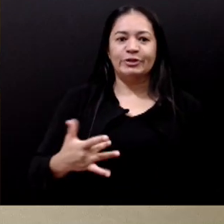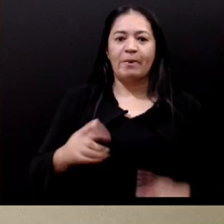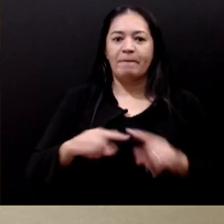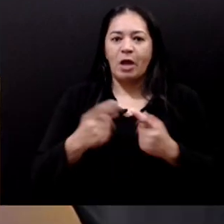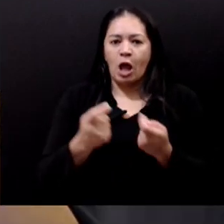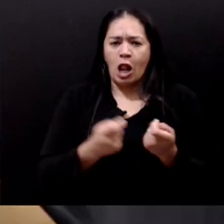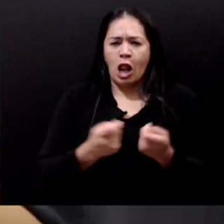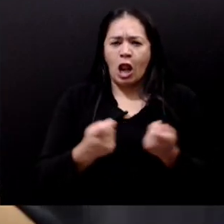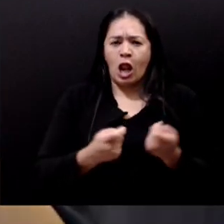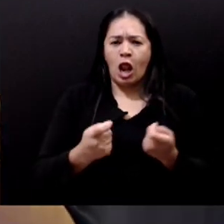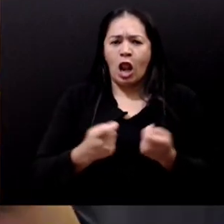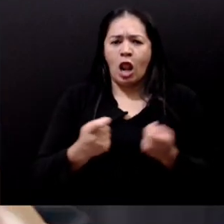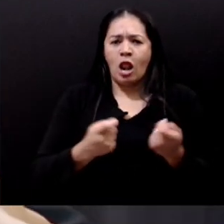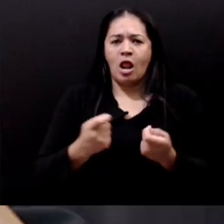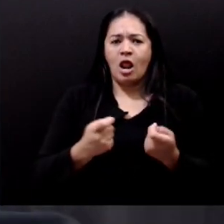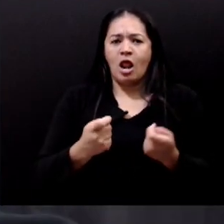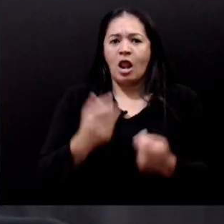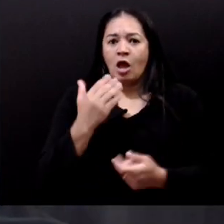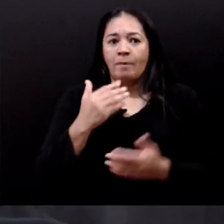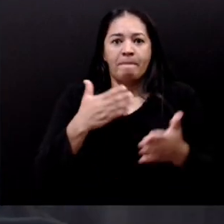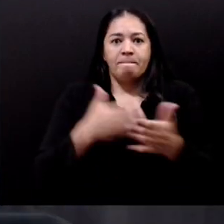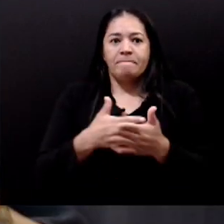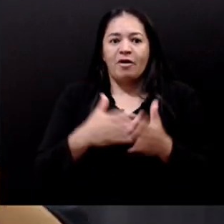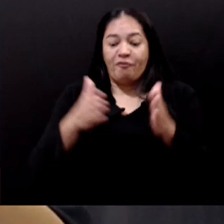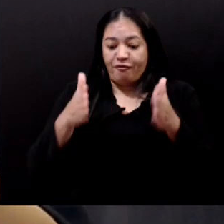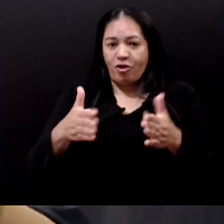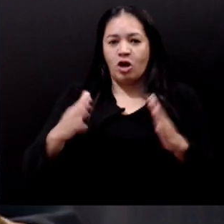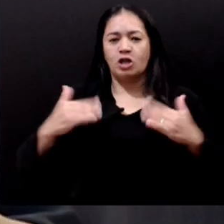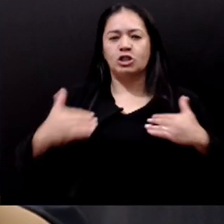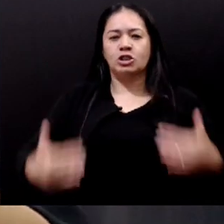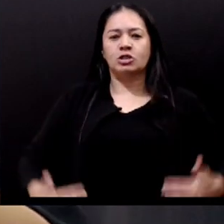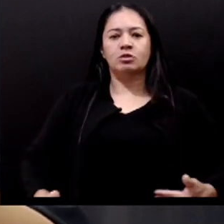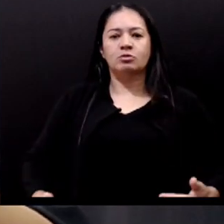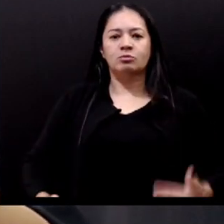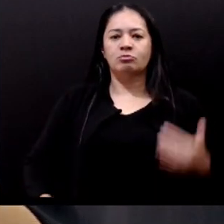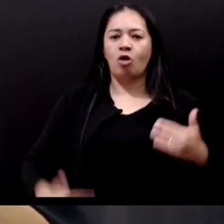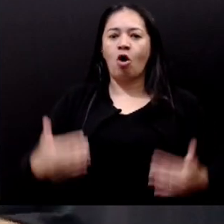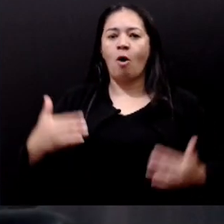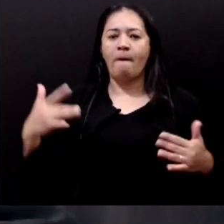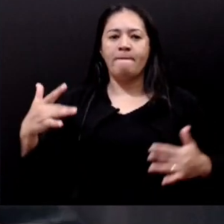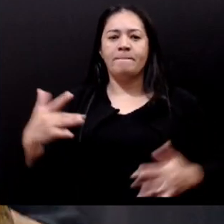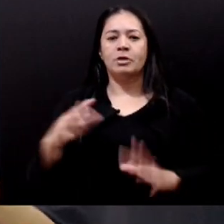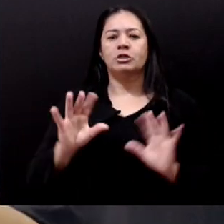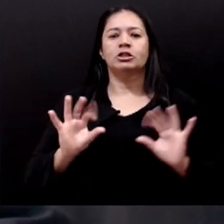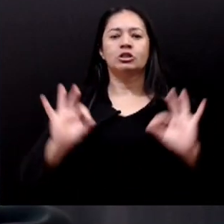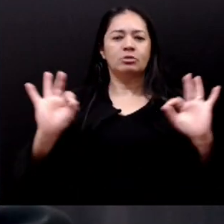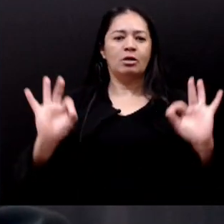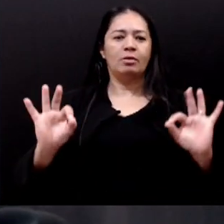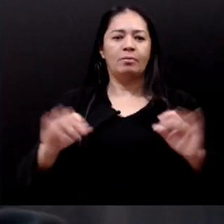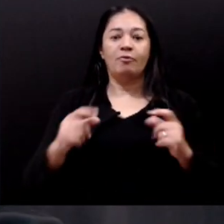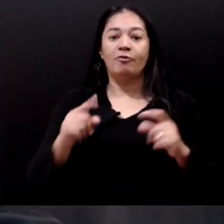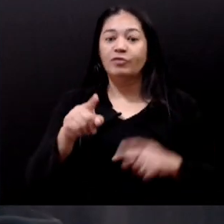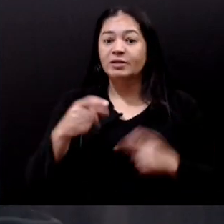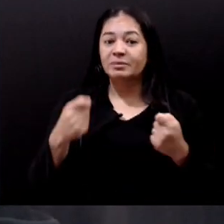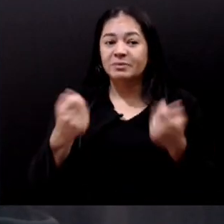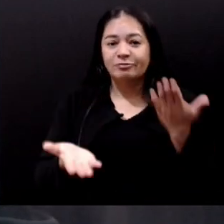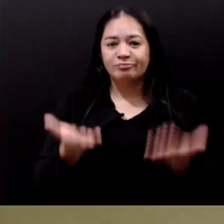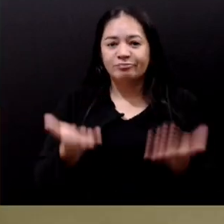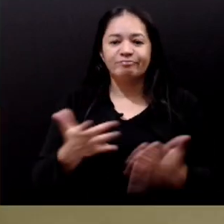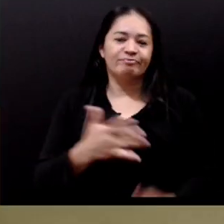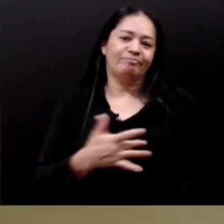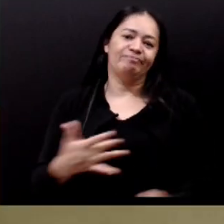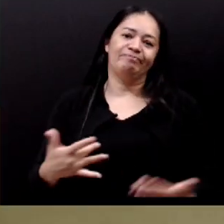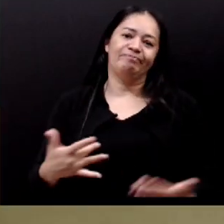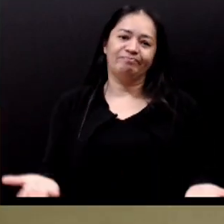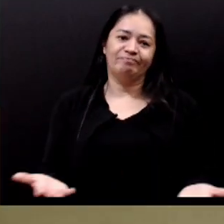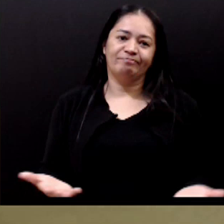máximo, focando só em ter um corpo muito saudável, porque você precisa desse equilíbrio para ter seu corpo e sua mente saudáveis. Mente sã, corpo são,